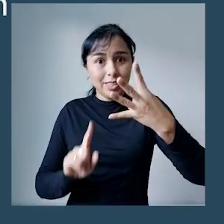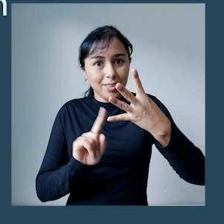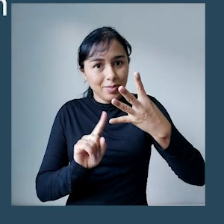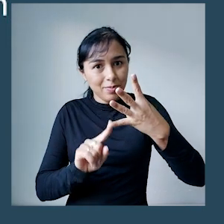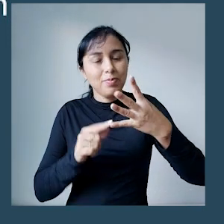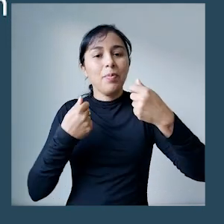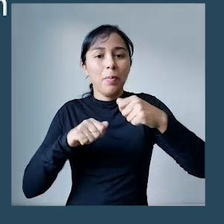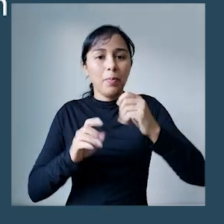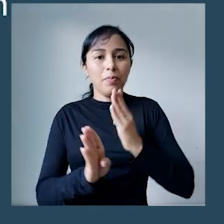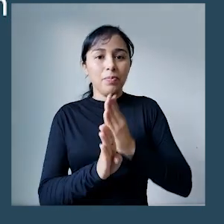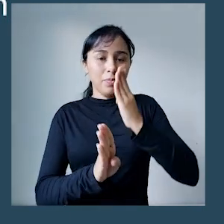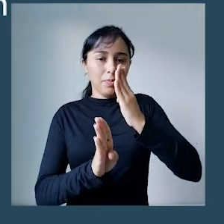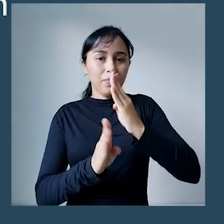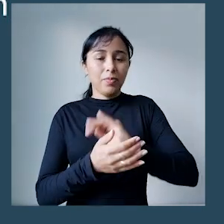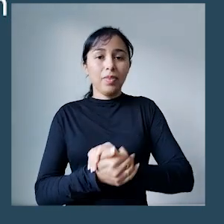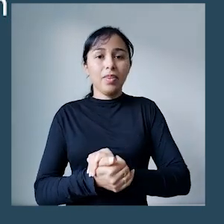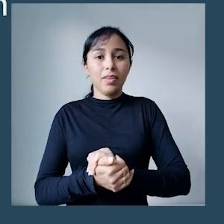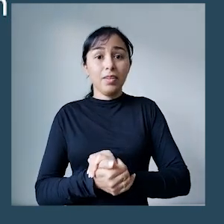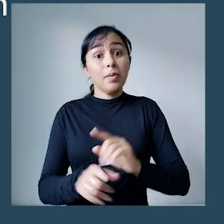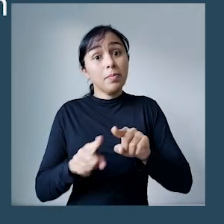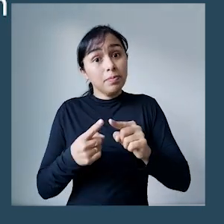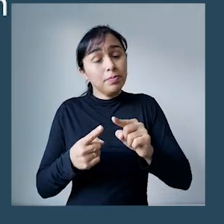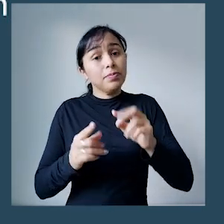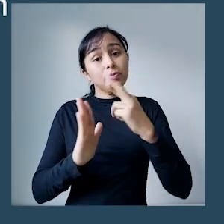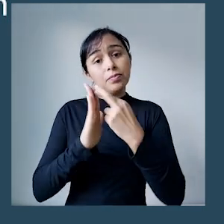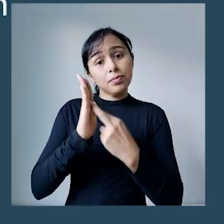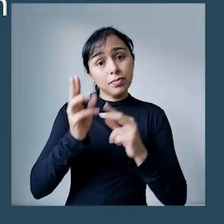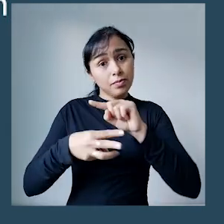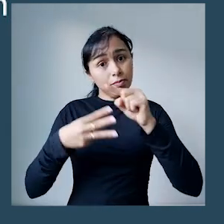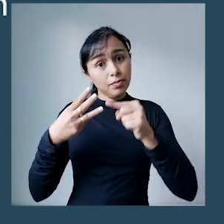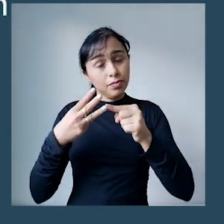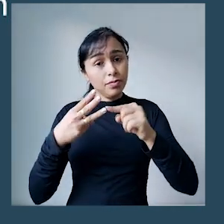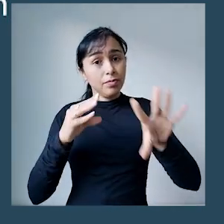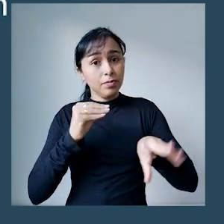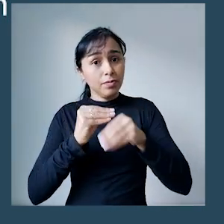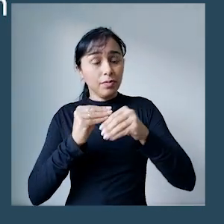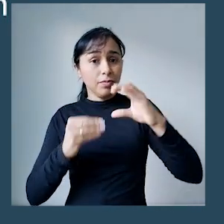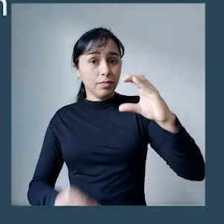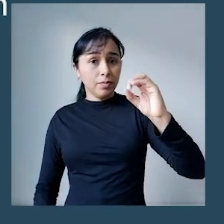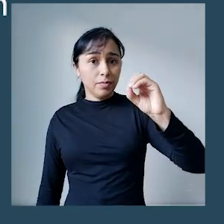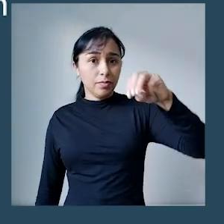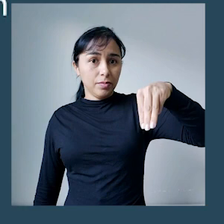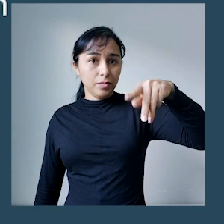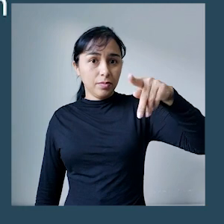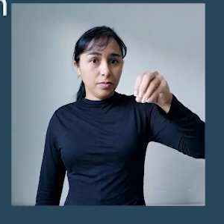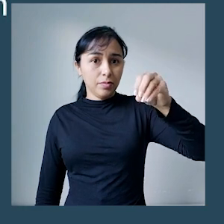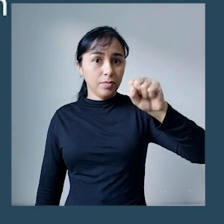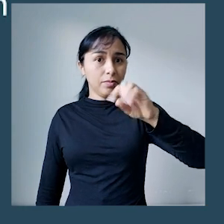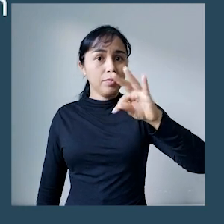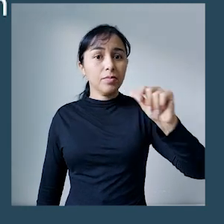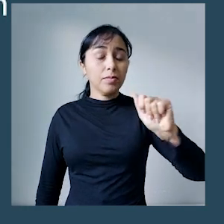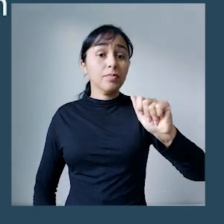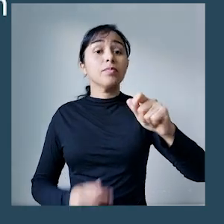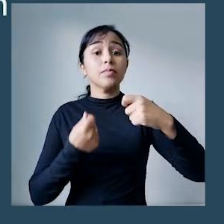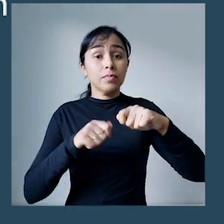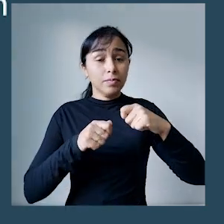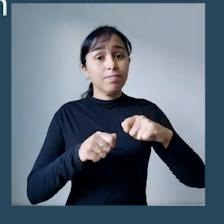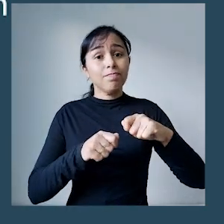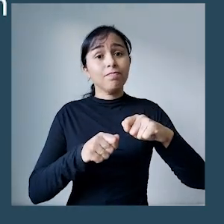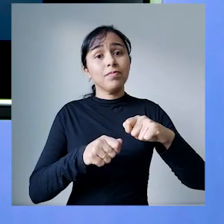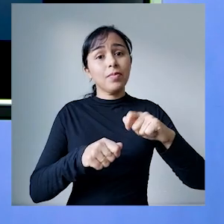valor. E na regra de 3 composta, por sua vez, permite descobrir um valor a partir de 3 ou mais